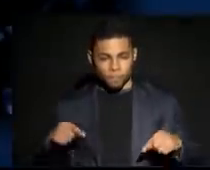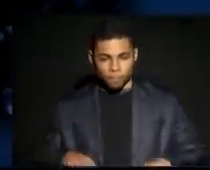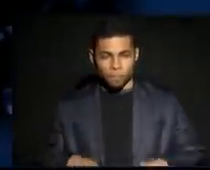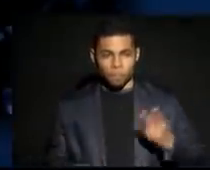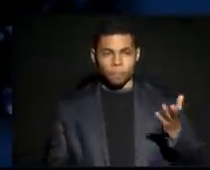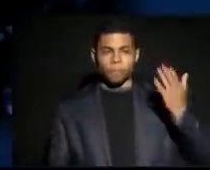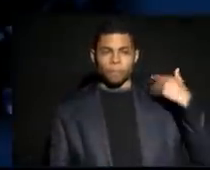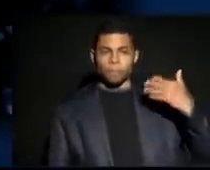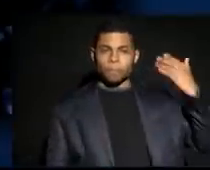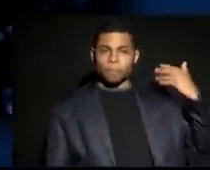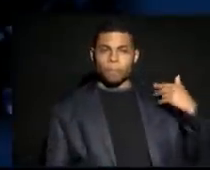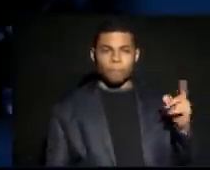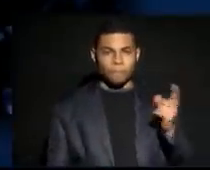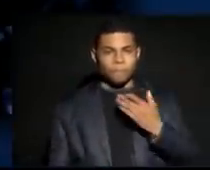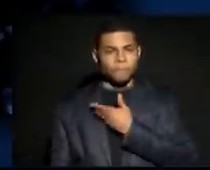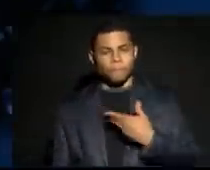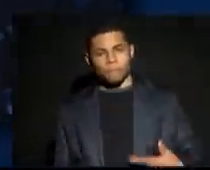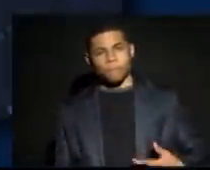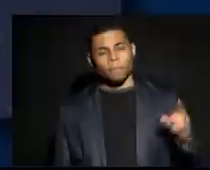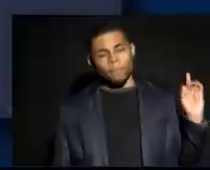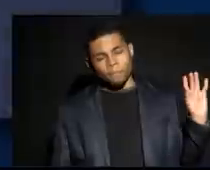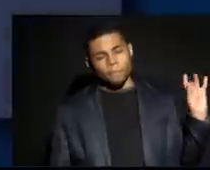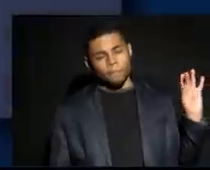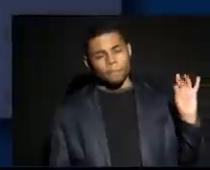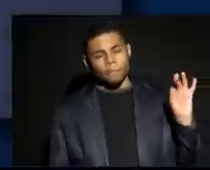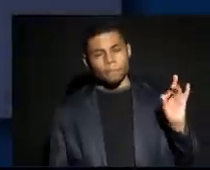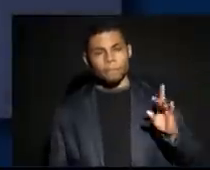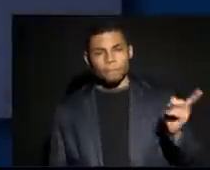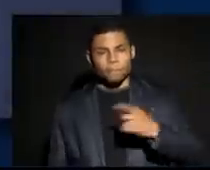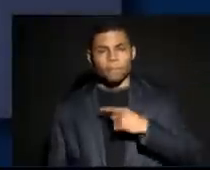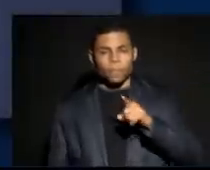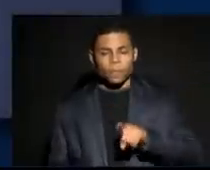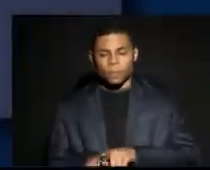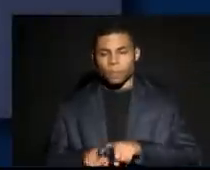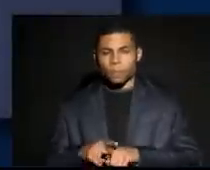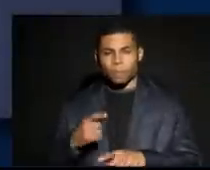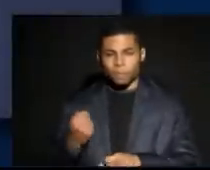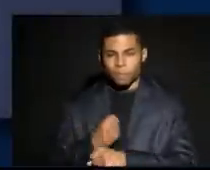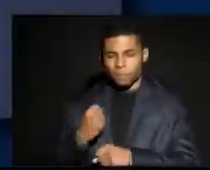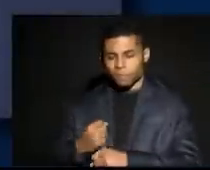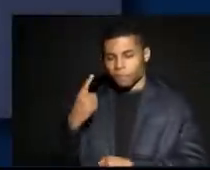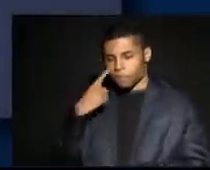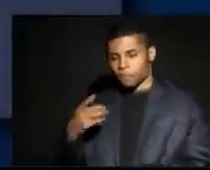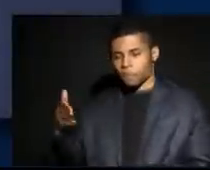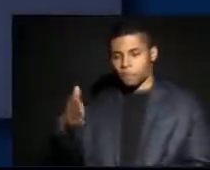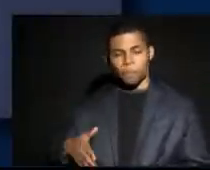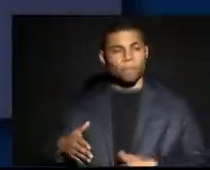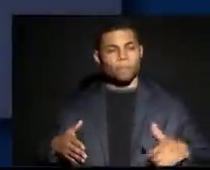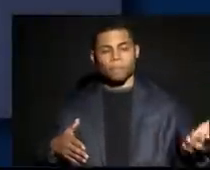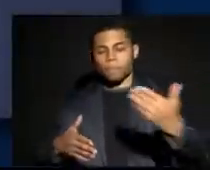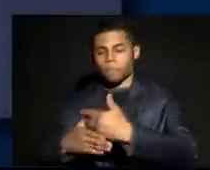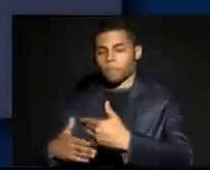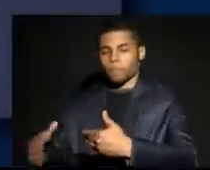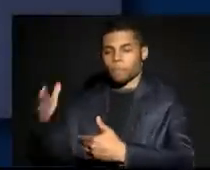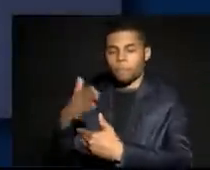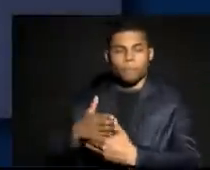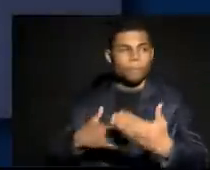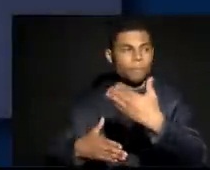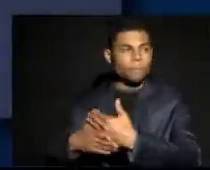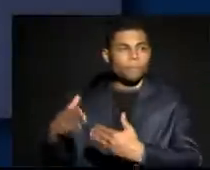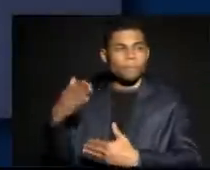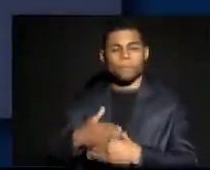governo anterior do outro governo cada governo desse que passou ele colocou um tijolo lá onde acertaram mais outros erraram mais